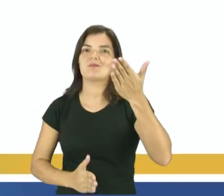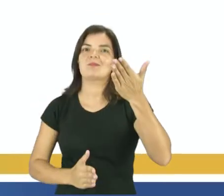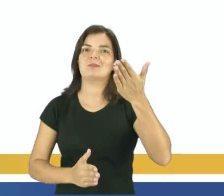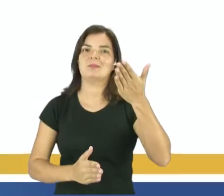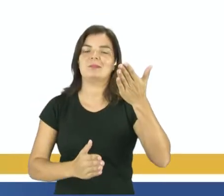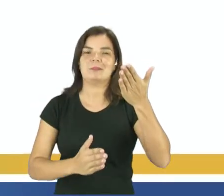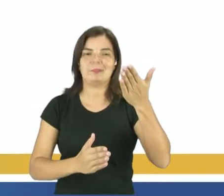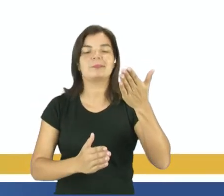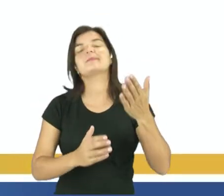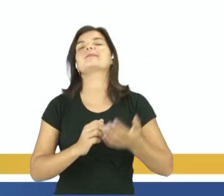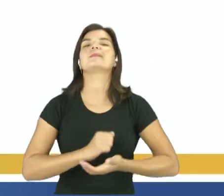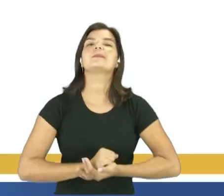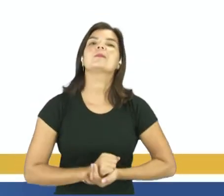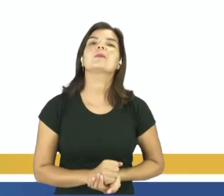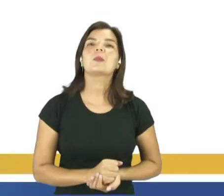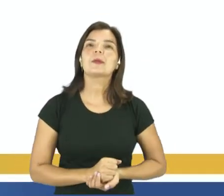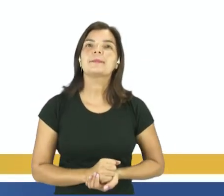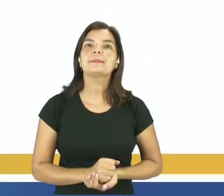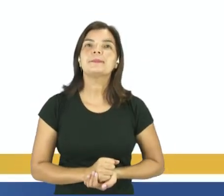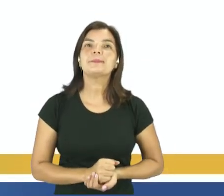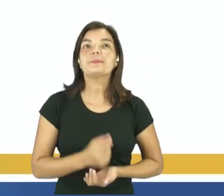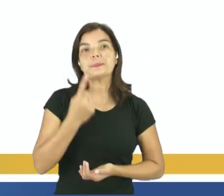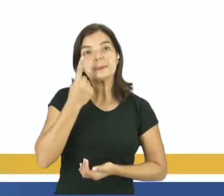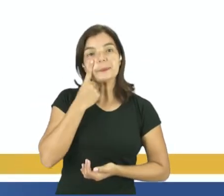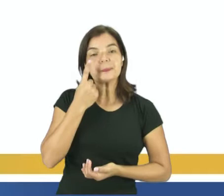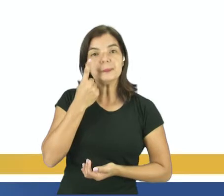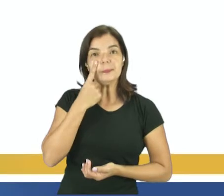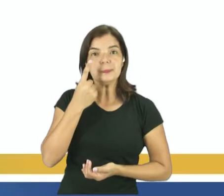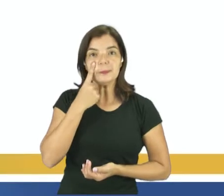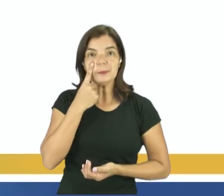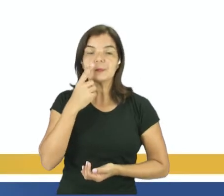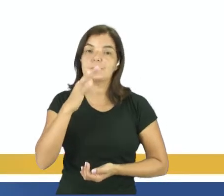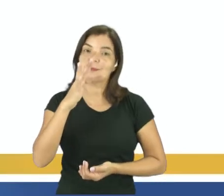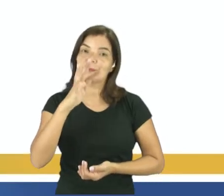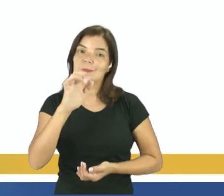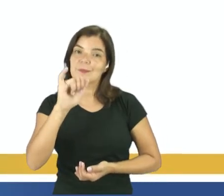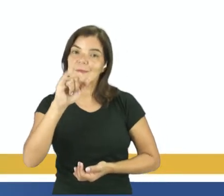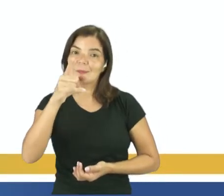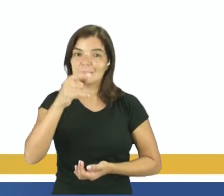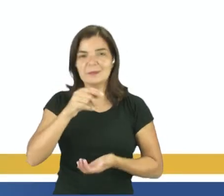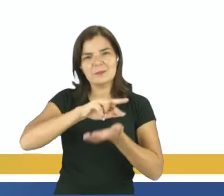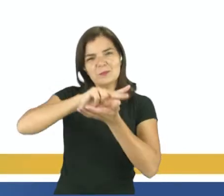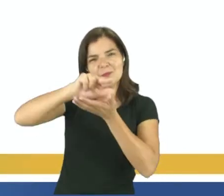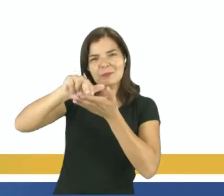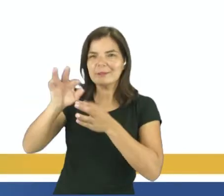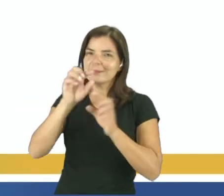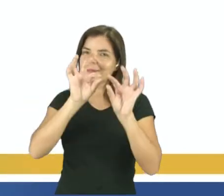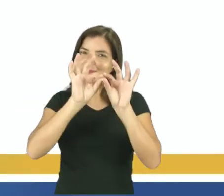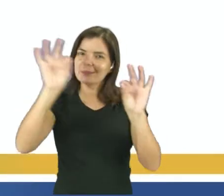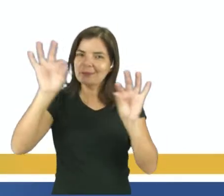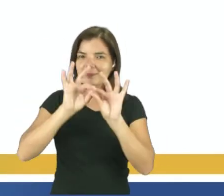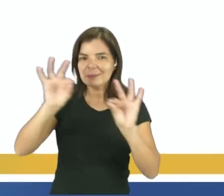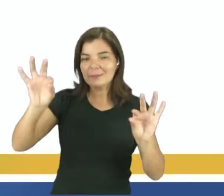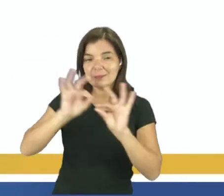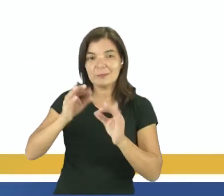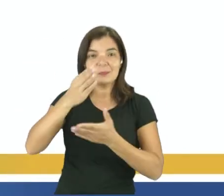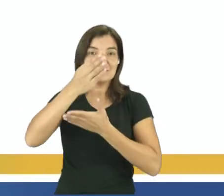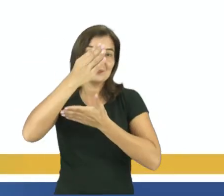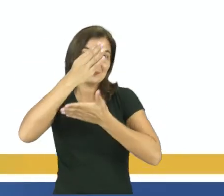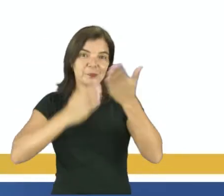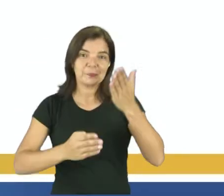retas R, S e T. Tá bom, gente? Então aqui nós temos um feixe de retas paralelas cortadas por uma